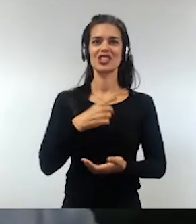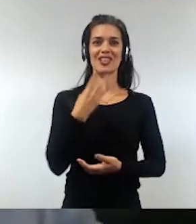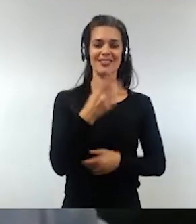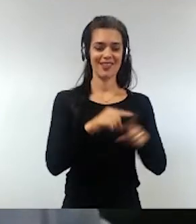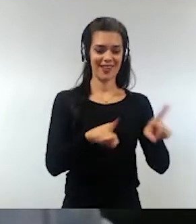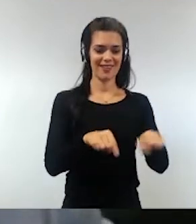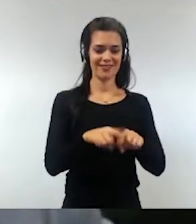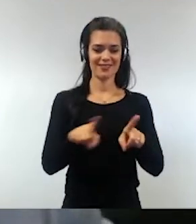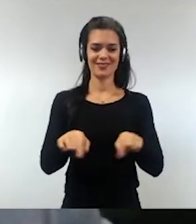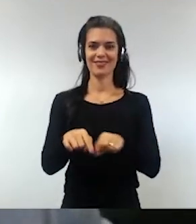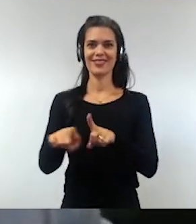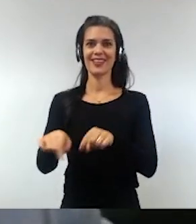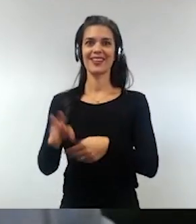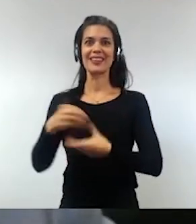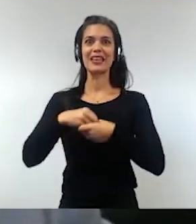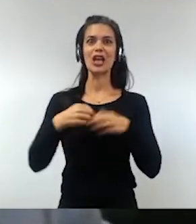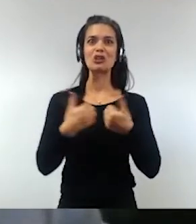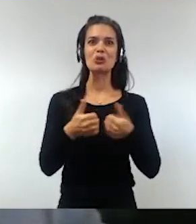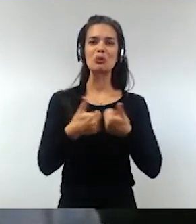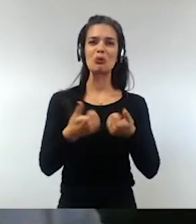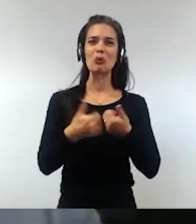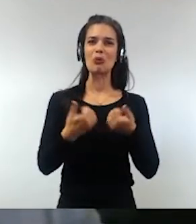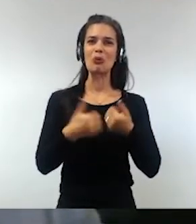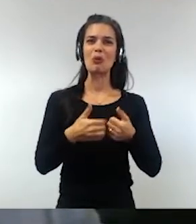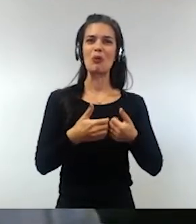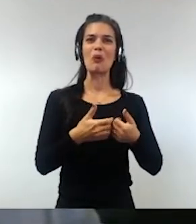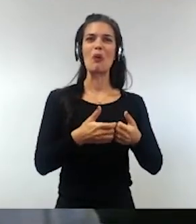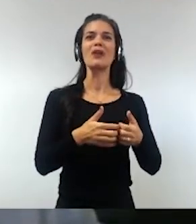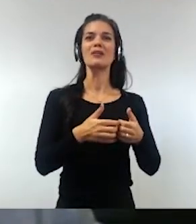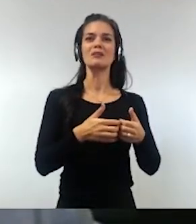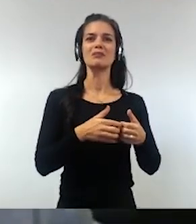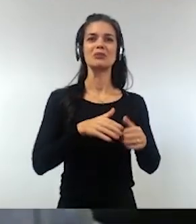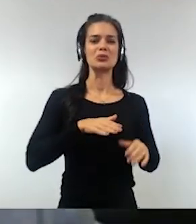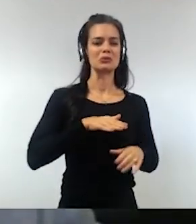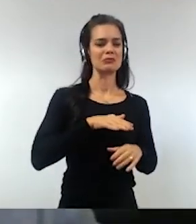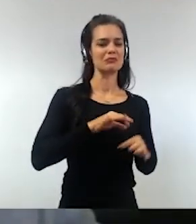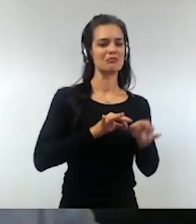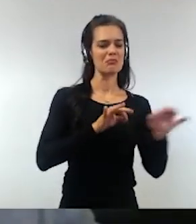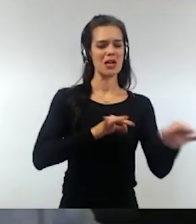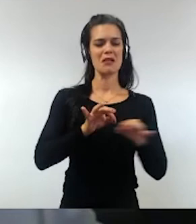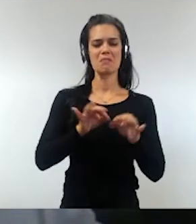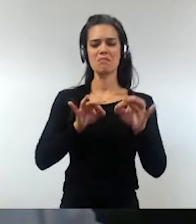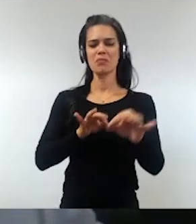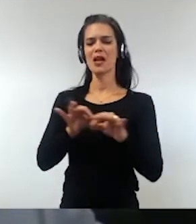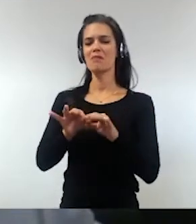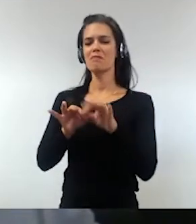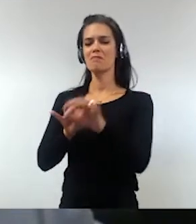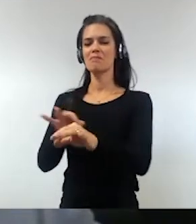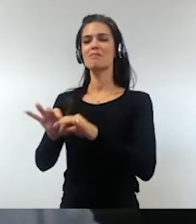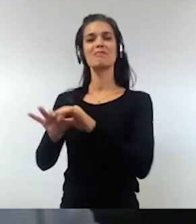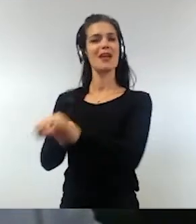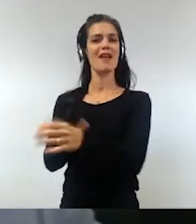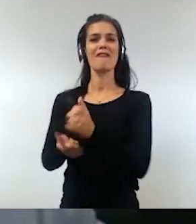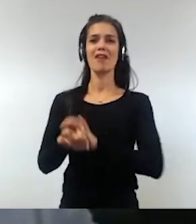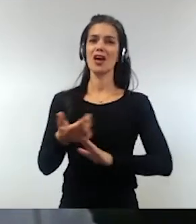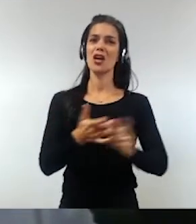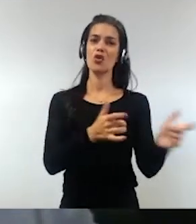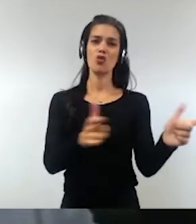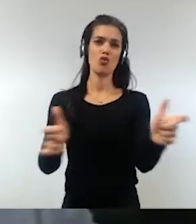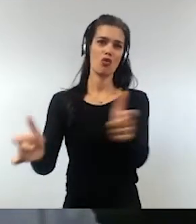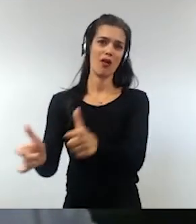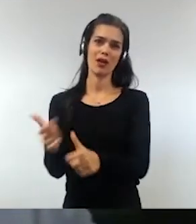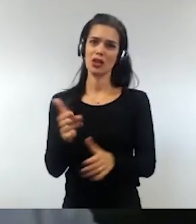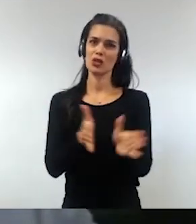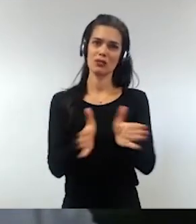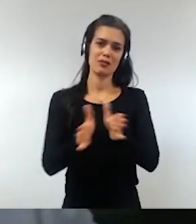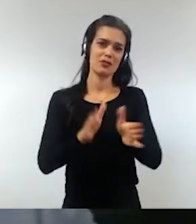magistrado. Esse ônibus circula no interior do estado, já foi até o sertão 2 vezes, e nas comunidades carentes que não têm acesso